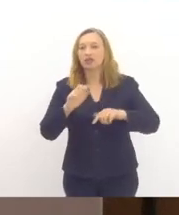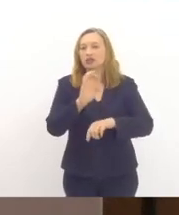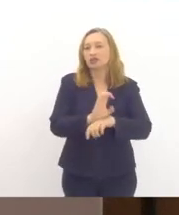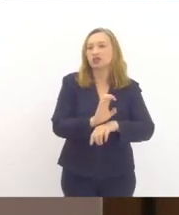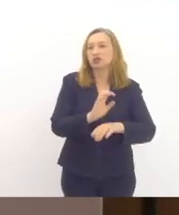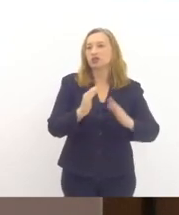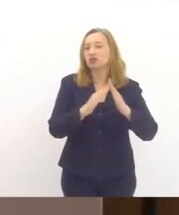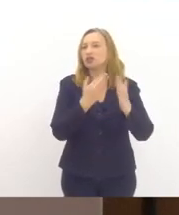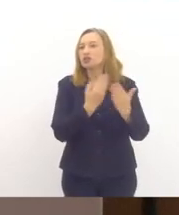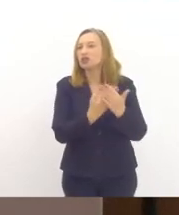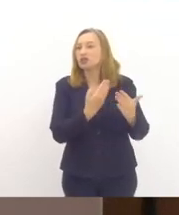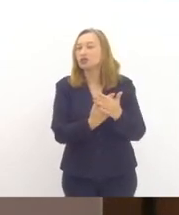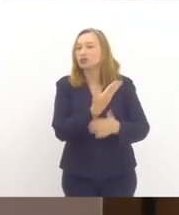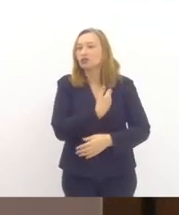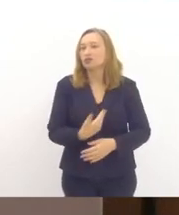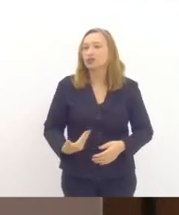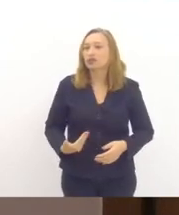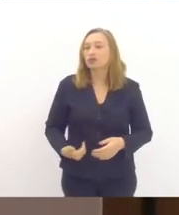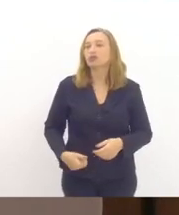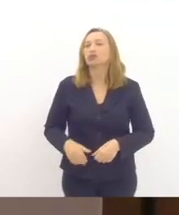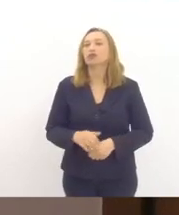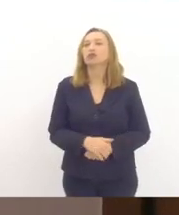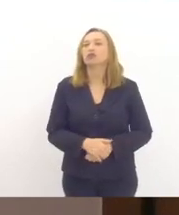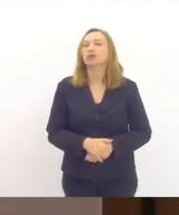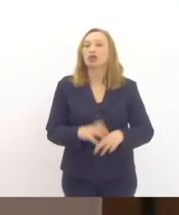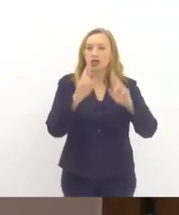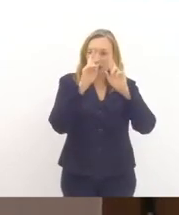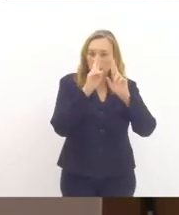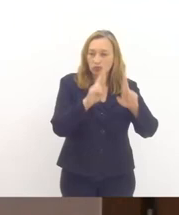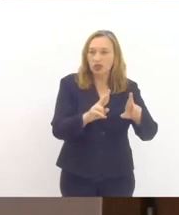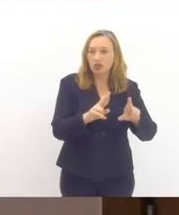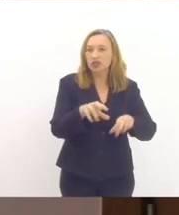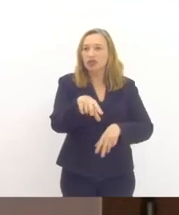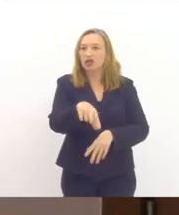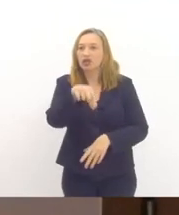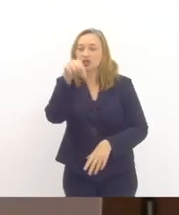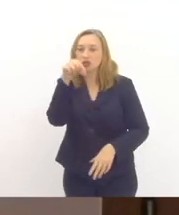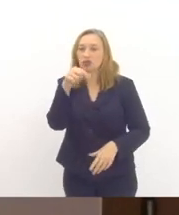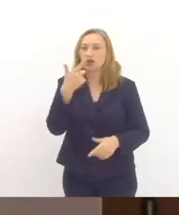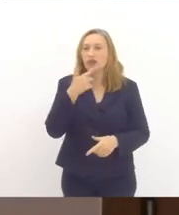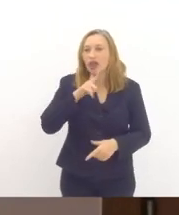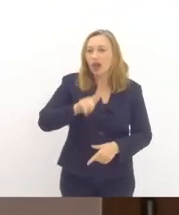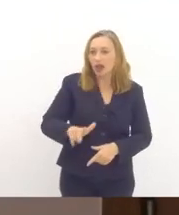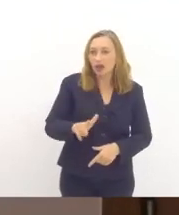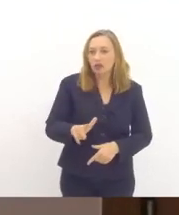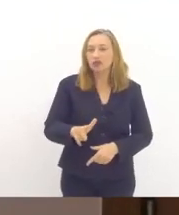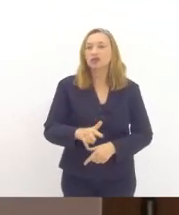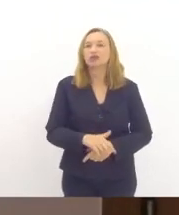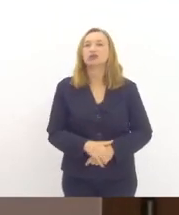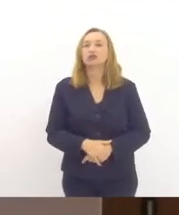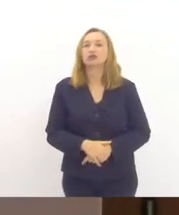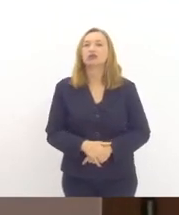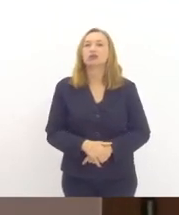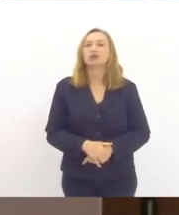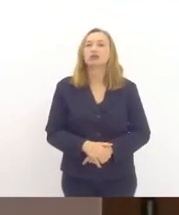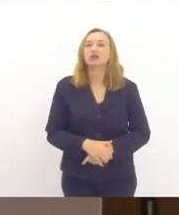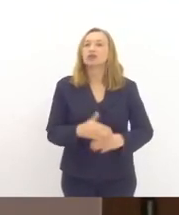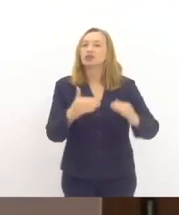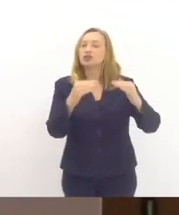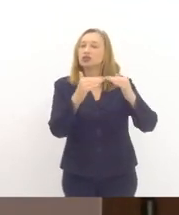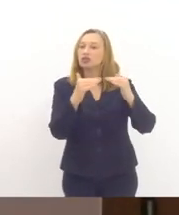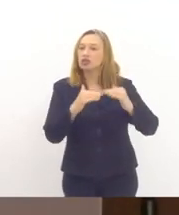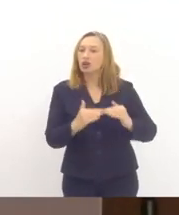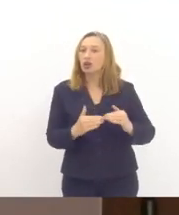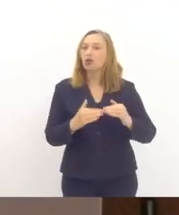Rio de Janeiro, respeitando a autonomia de escolha da língua ou das línguas, de acordo com o